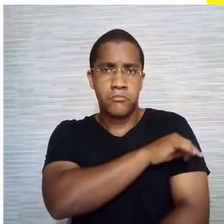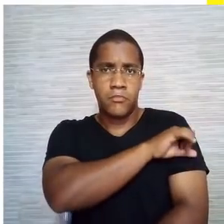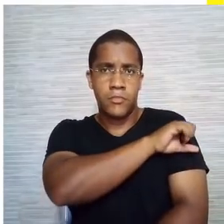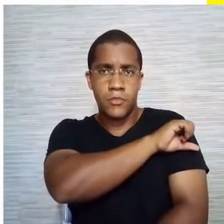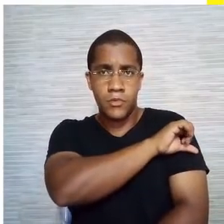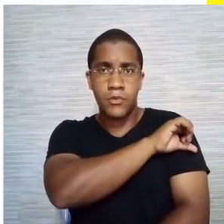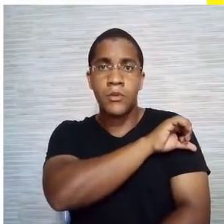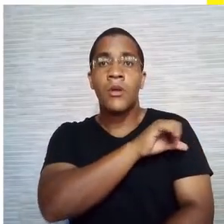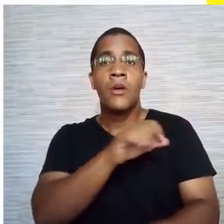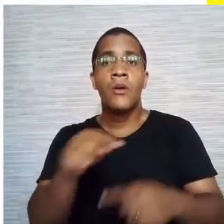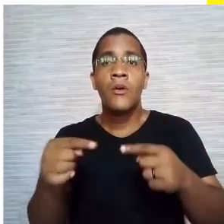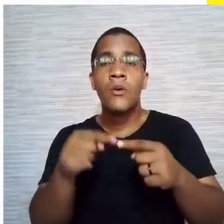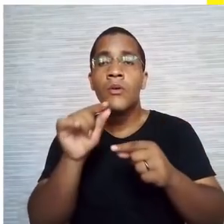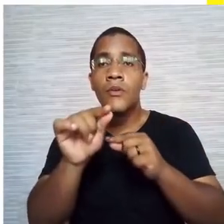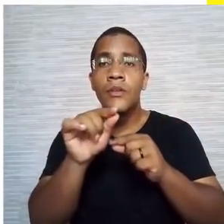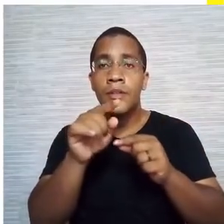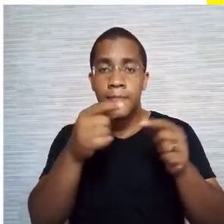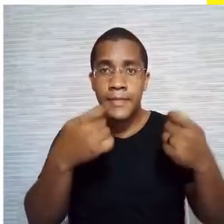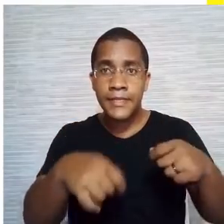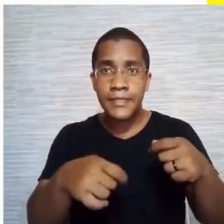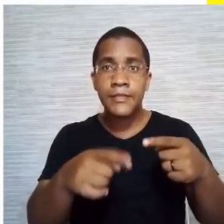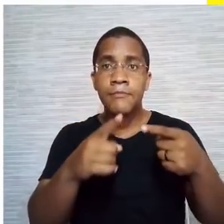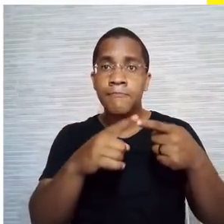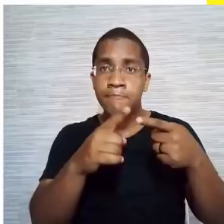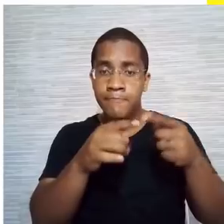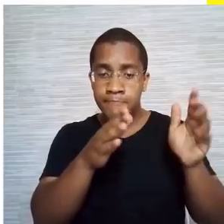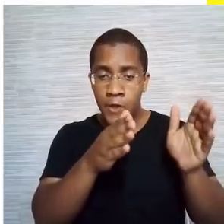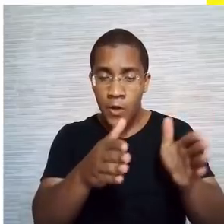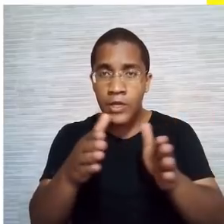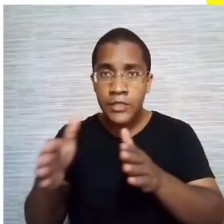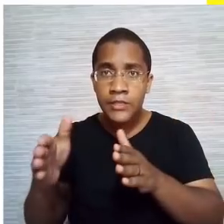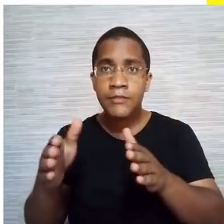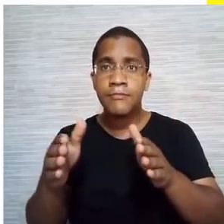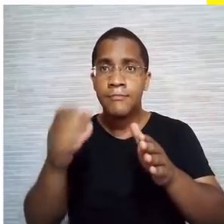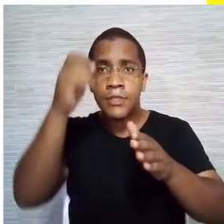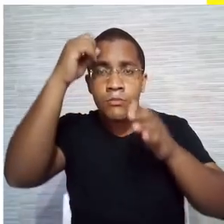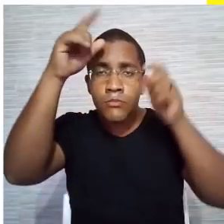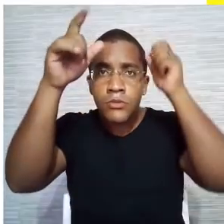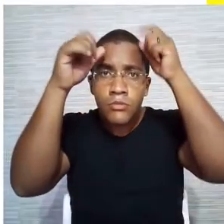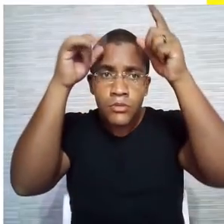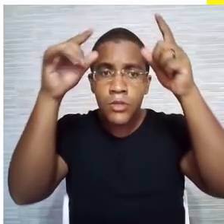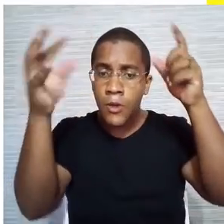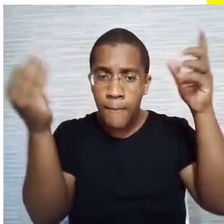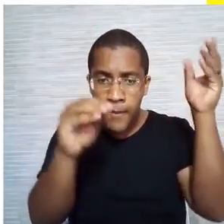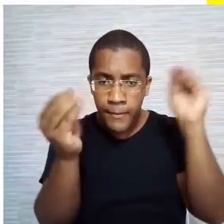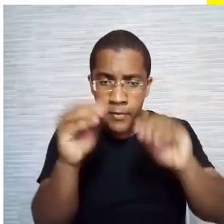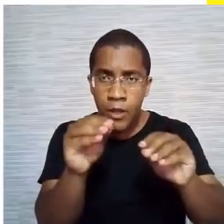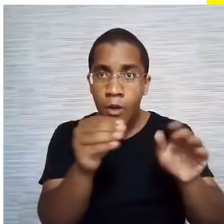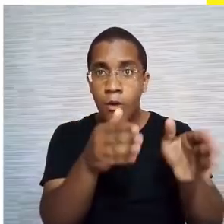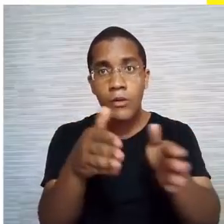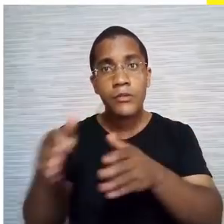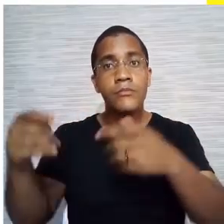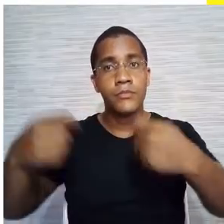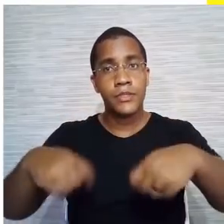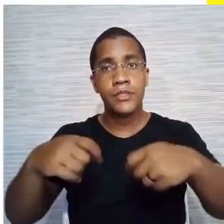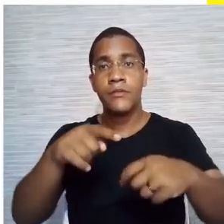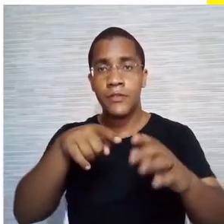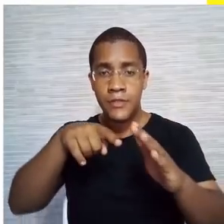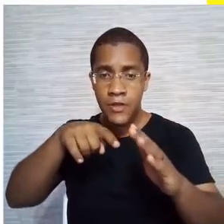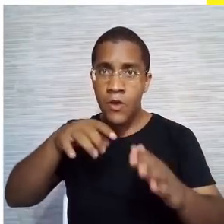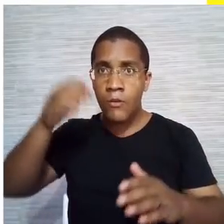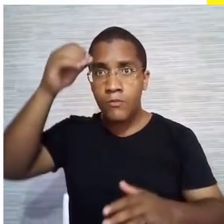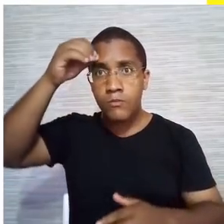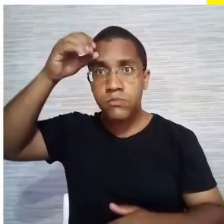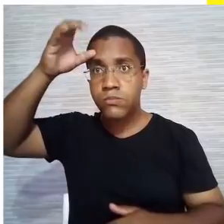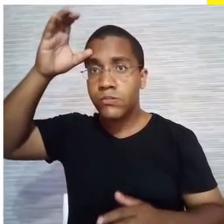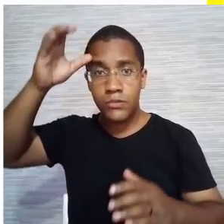ano, a sistematização de ideias científicas de forma estruturada é essencial para aprofundar os conhecimentos.